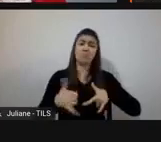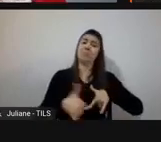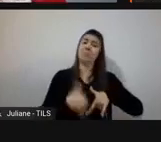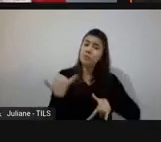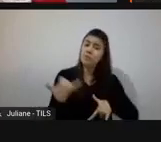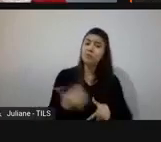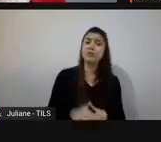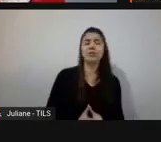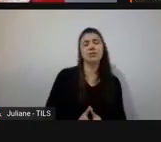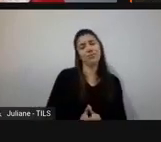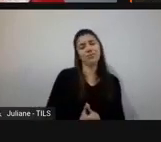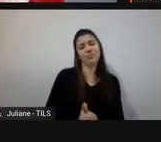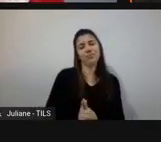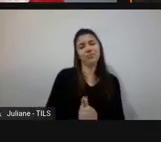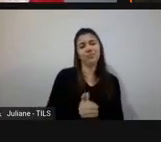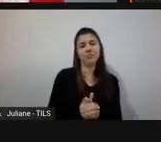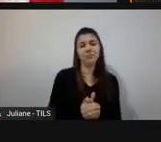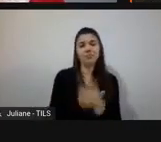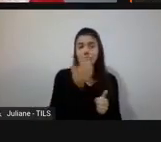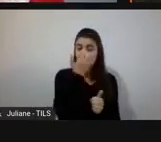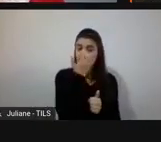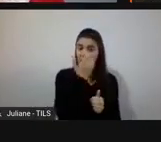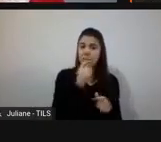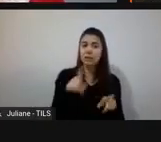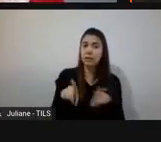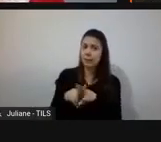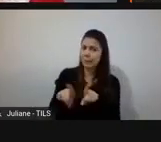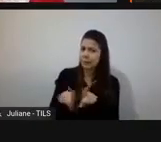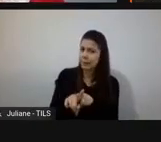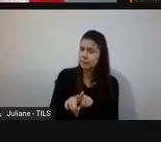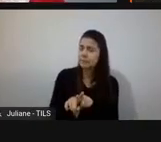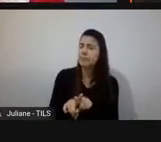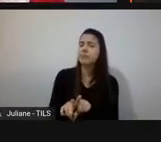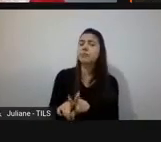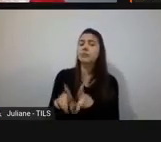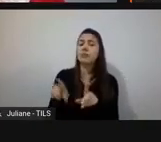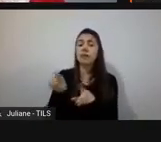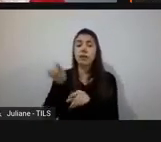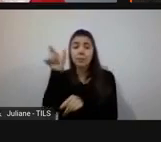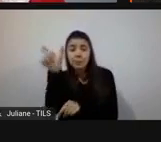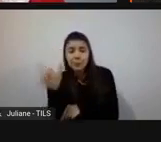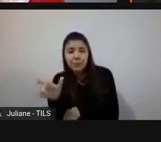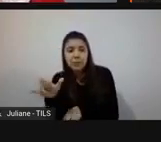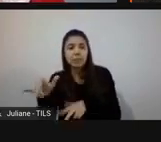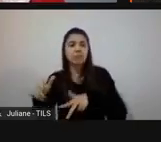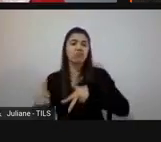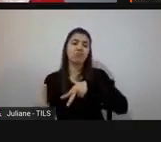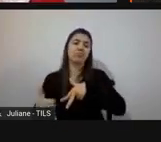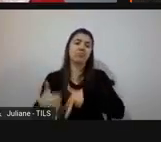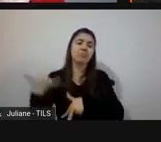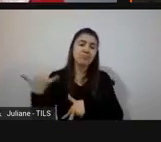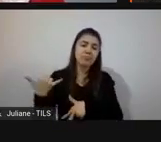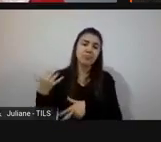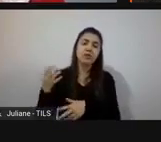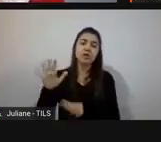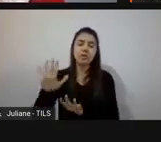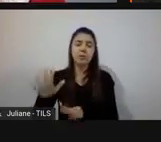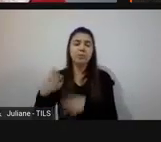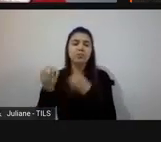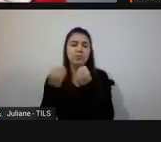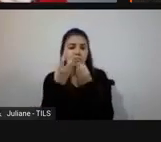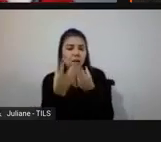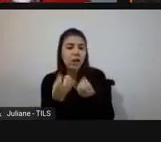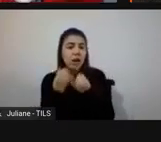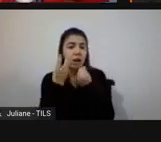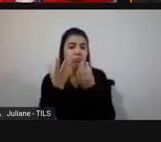que a pessoa possa contar de uma maneira mais tranquila e que ela conte aquilo que ela quiser também, porque, de repente, ela não quer contar tudo o